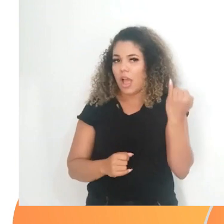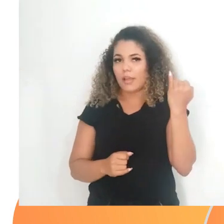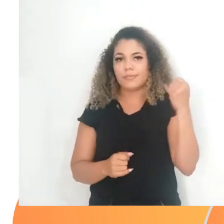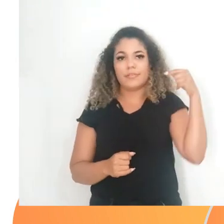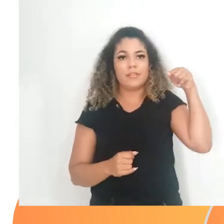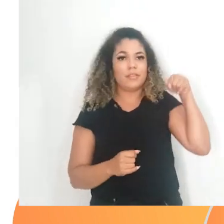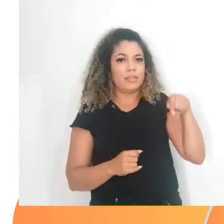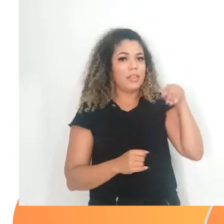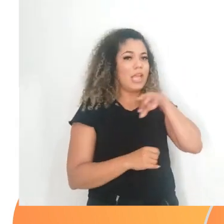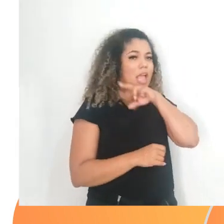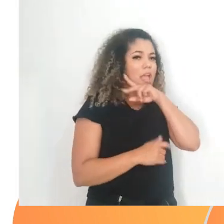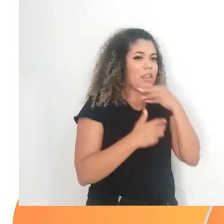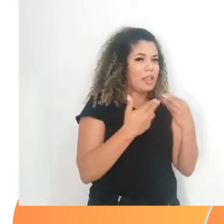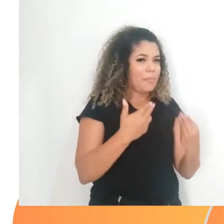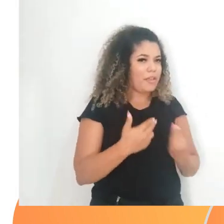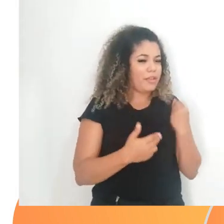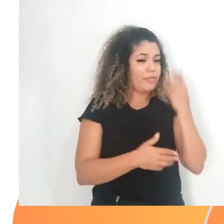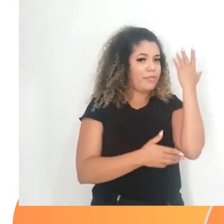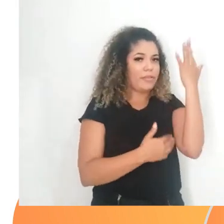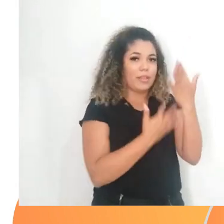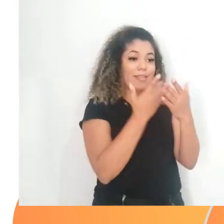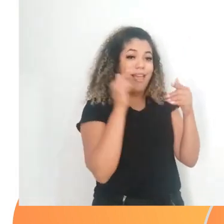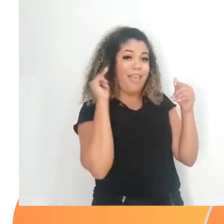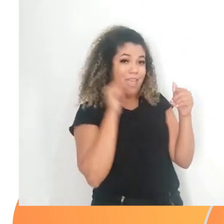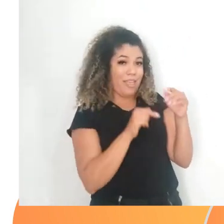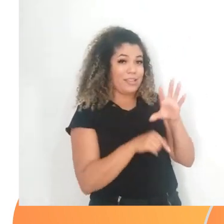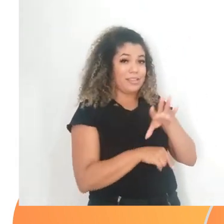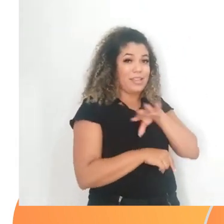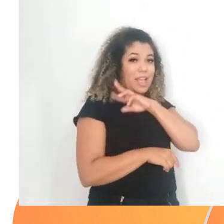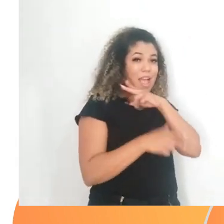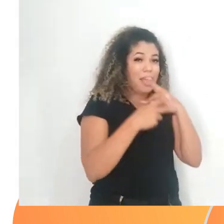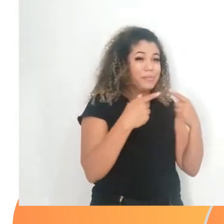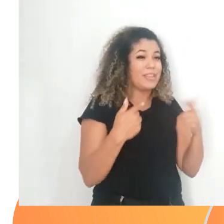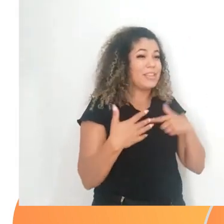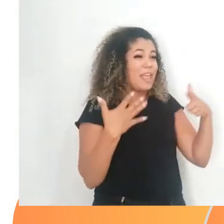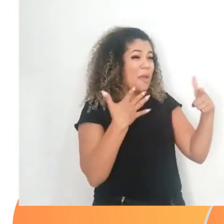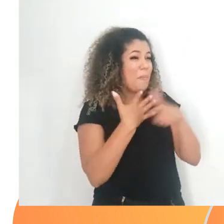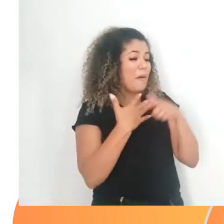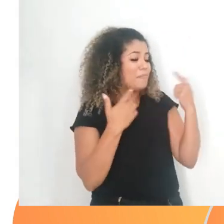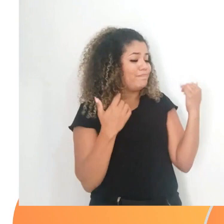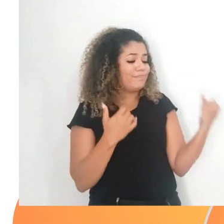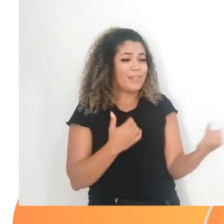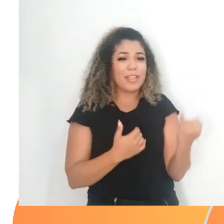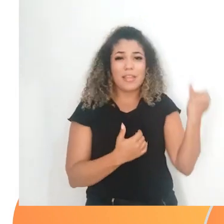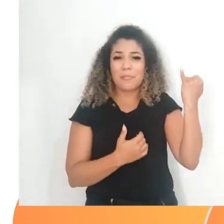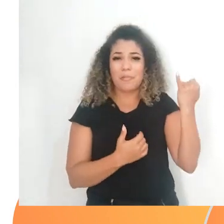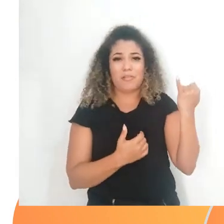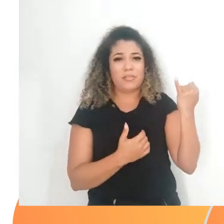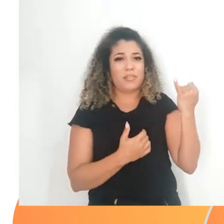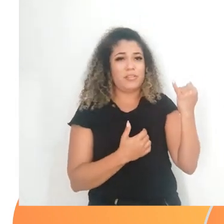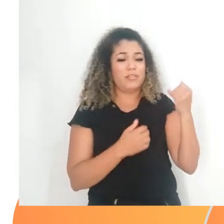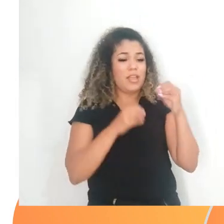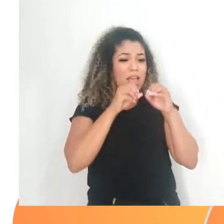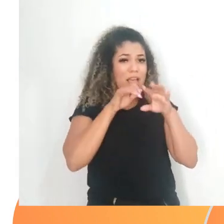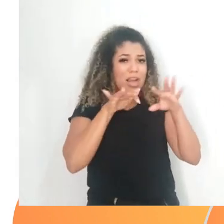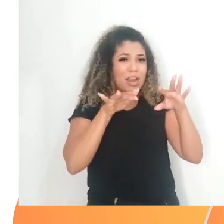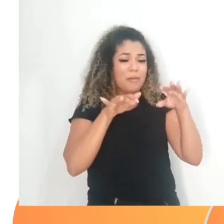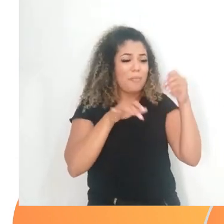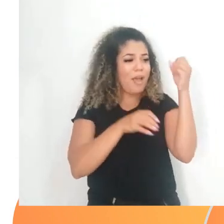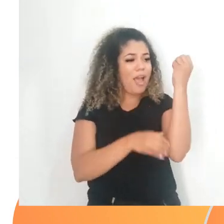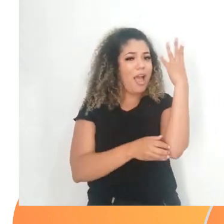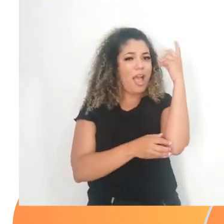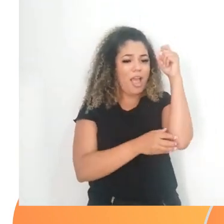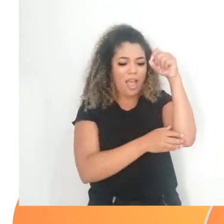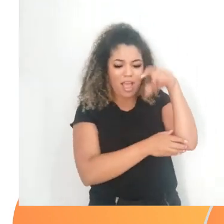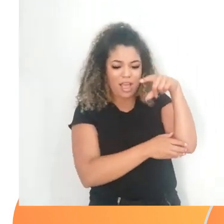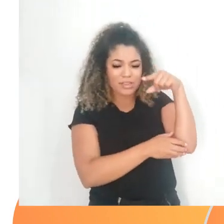importância desses animais arbóreos. Os animais arbóreos desempenham um papel fundamental na dispersão de sementes,